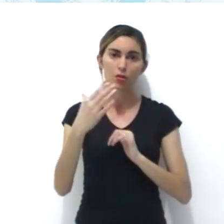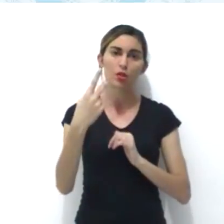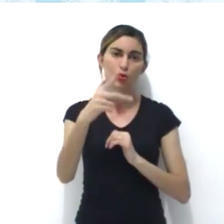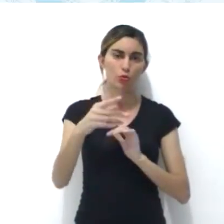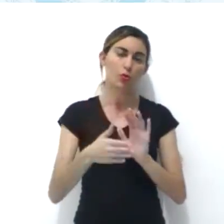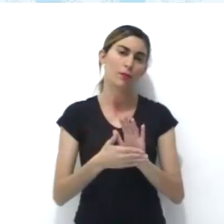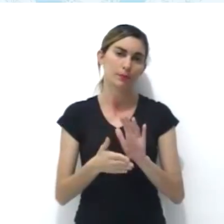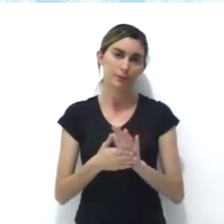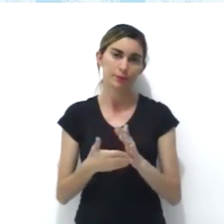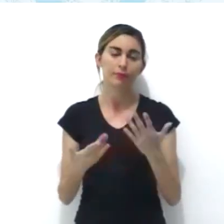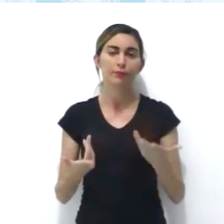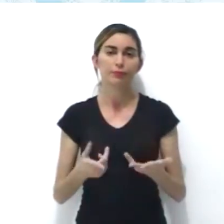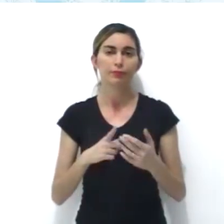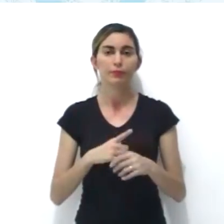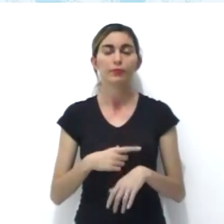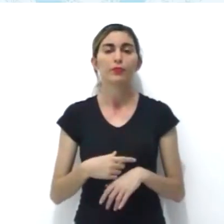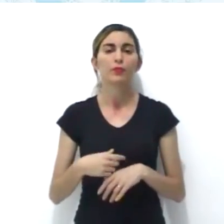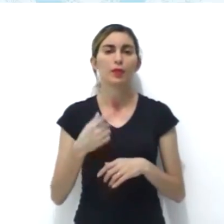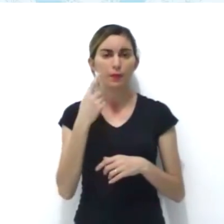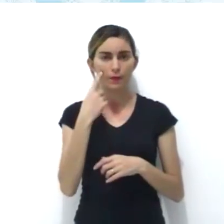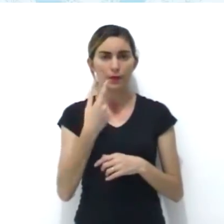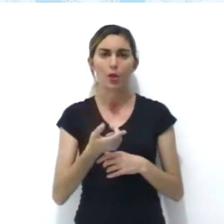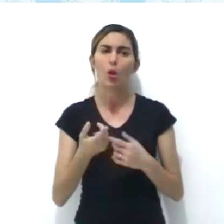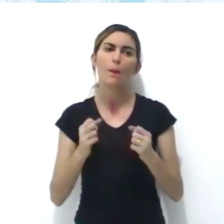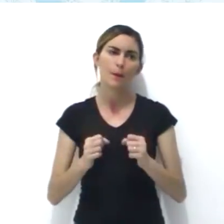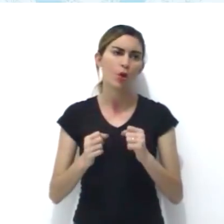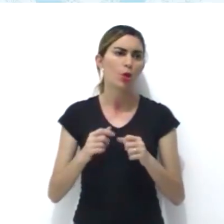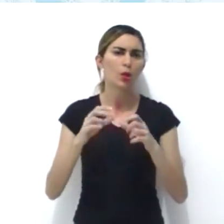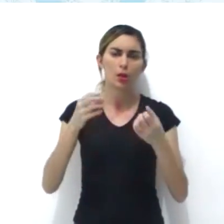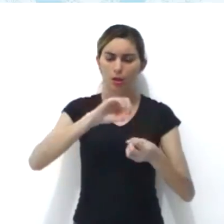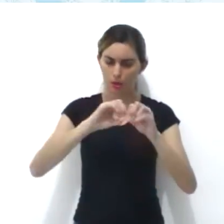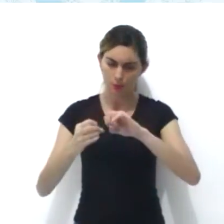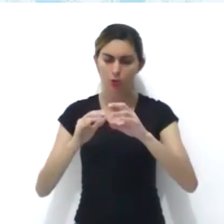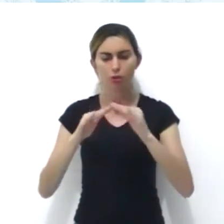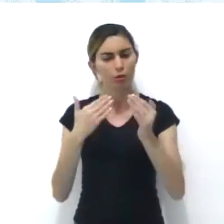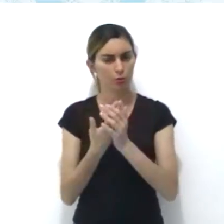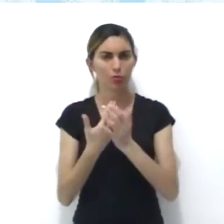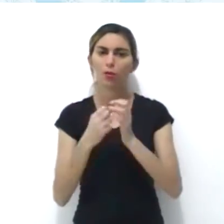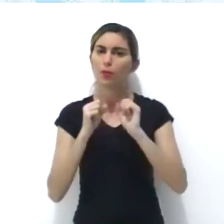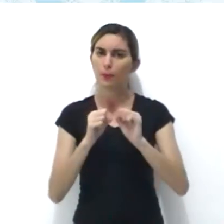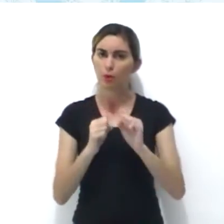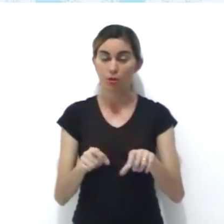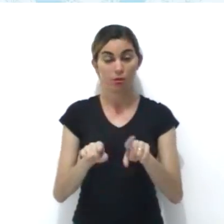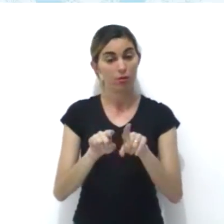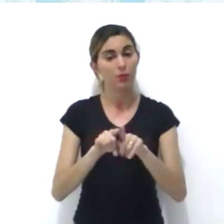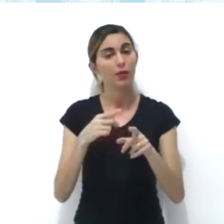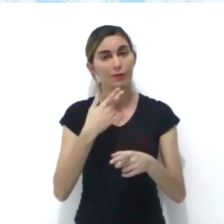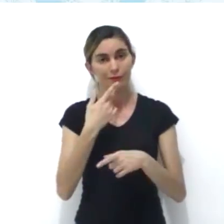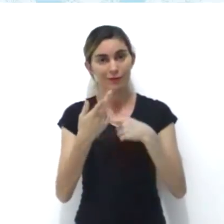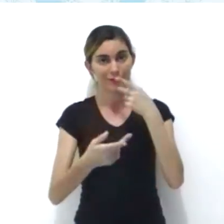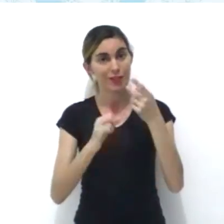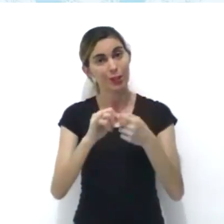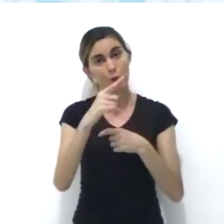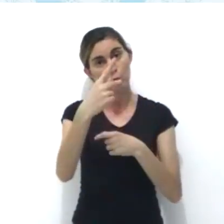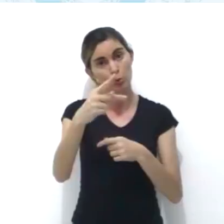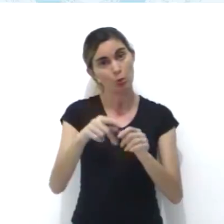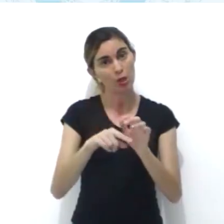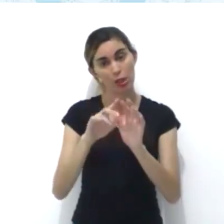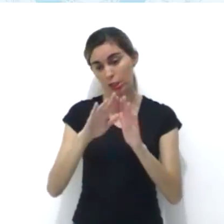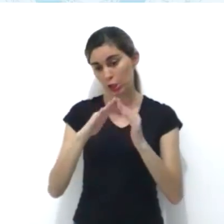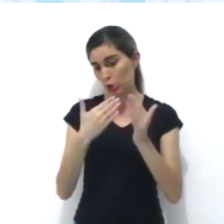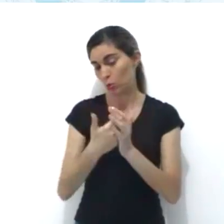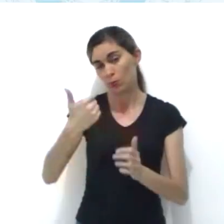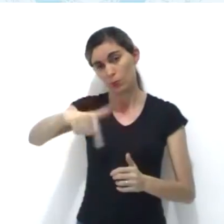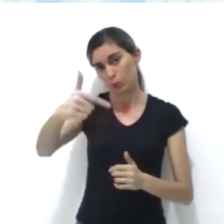pesquisa científica que você está promovendo. Pode acontecer no laboratório da escola? Pode ser no laboratório da escola, mas do mesmo jeitinho que eu falei. Se